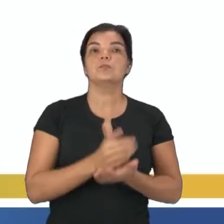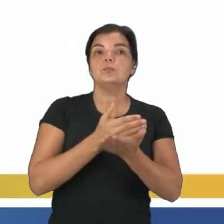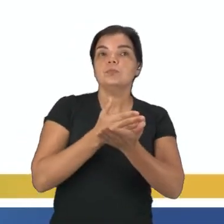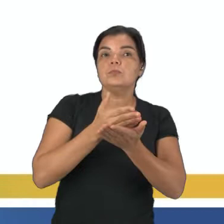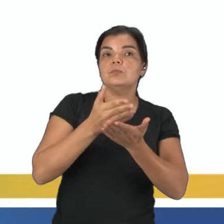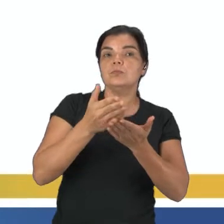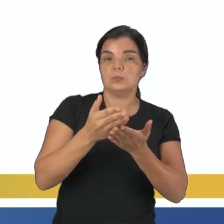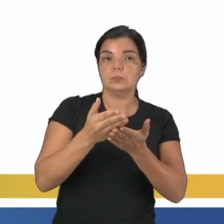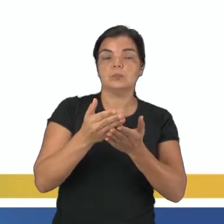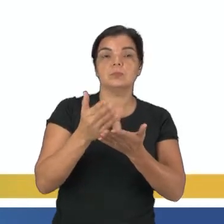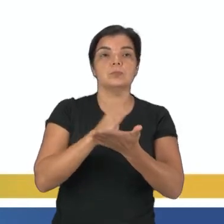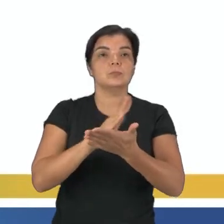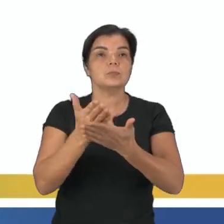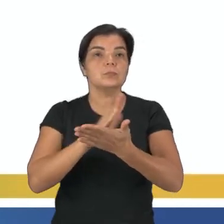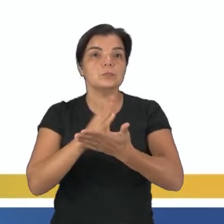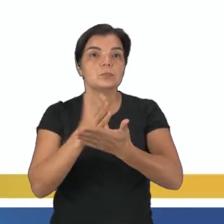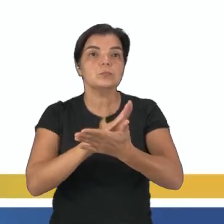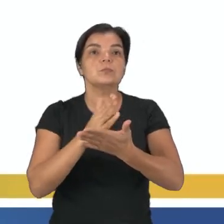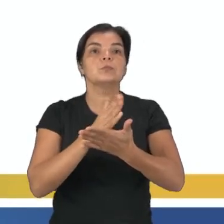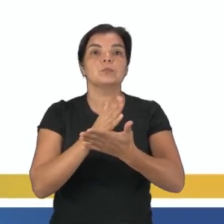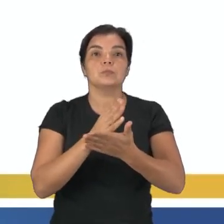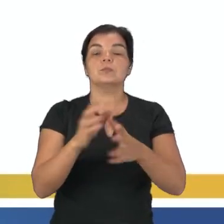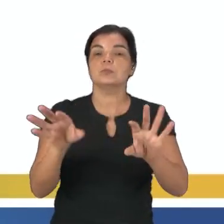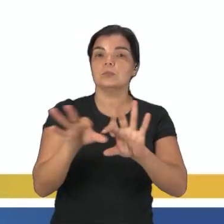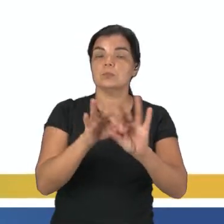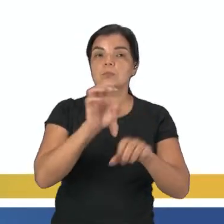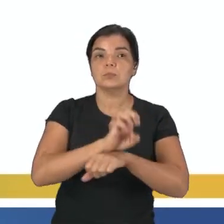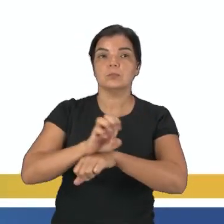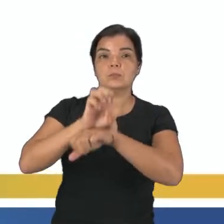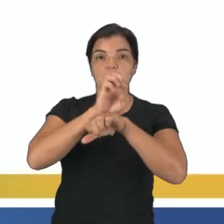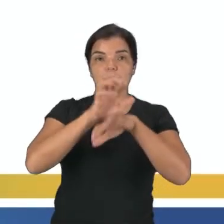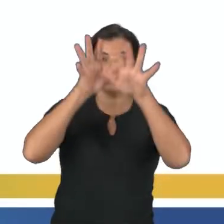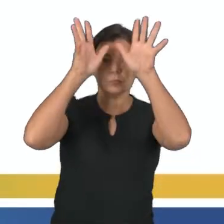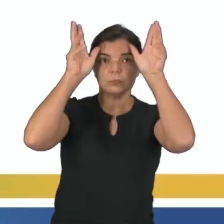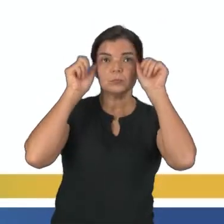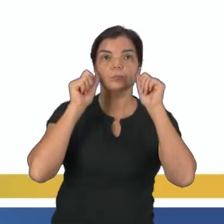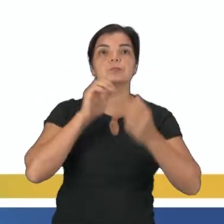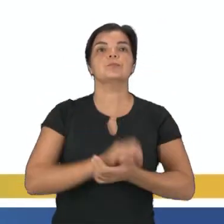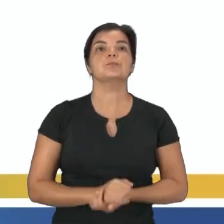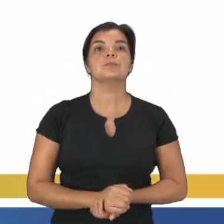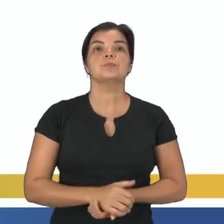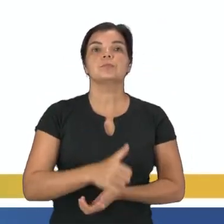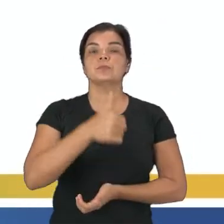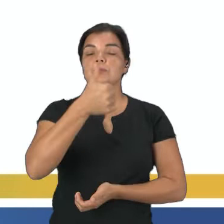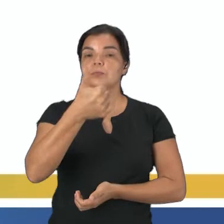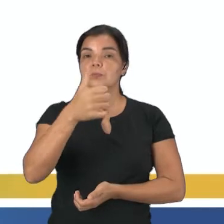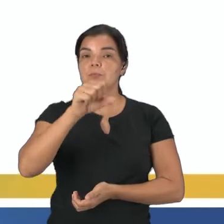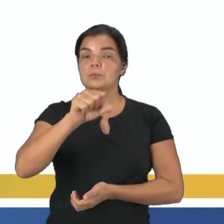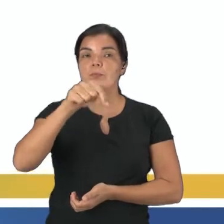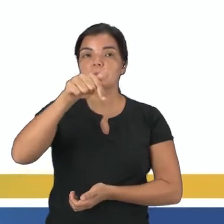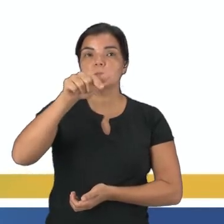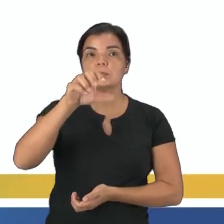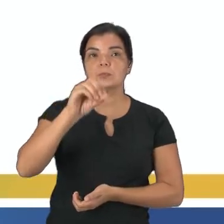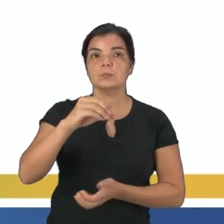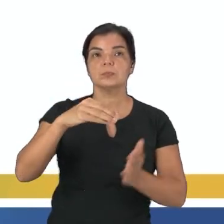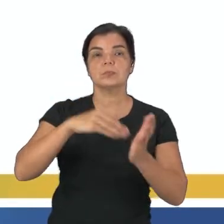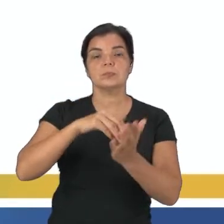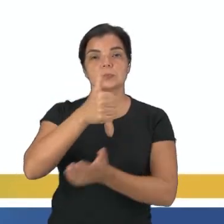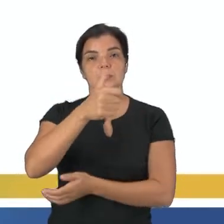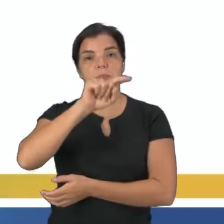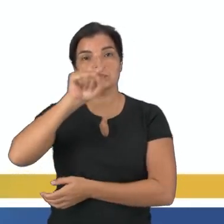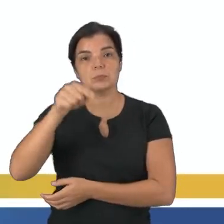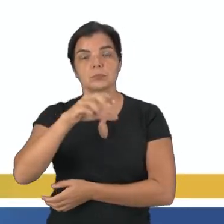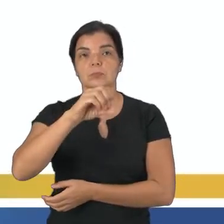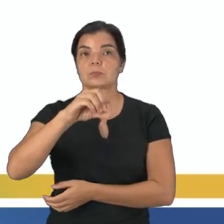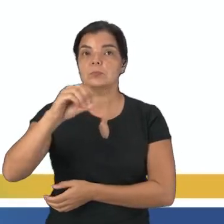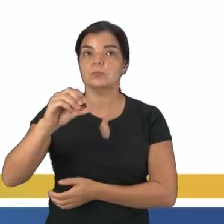tem o início do estabelecimento da fronteira e a anexação do estado do Acre. No ano de 1870